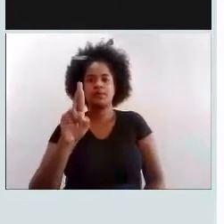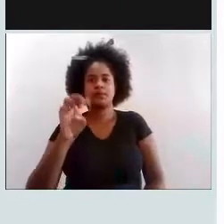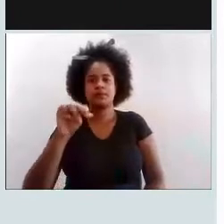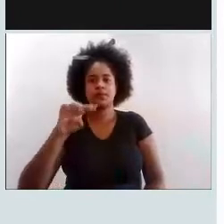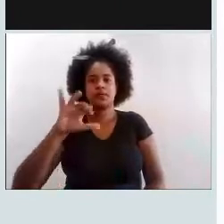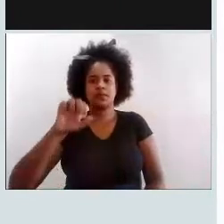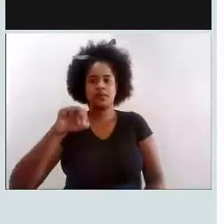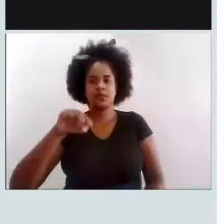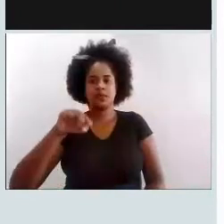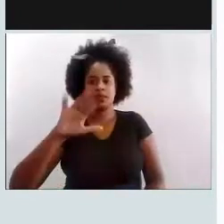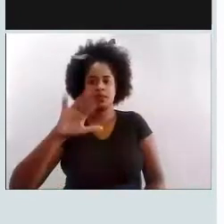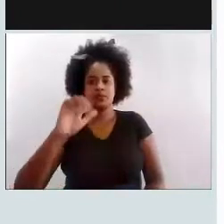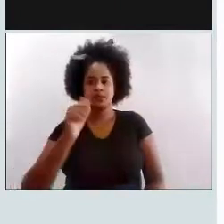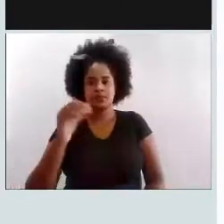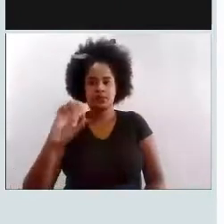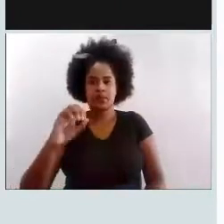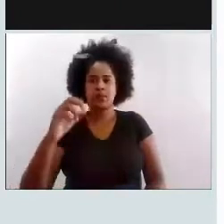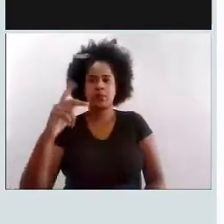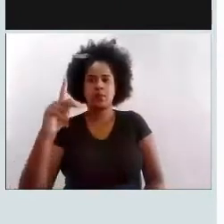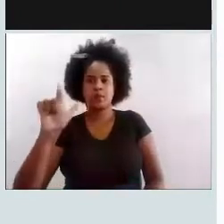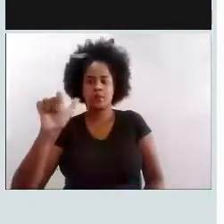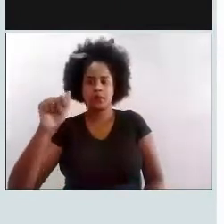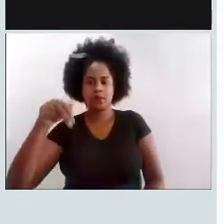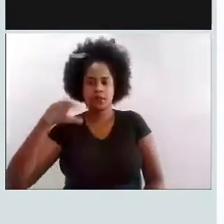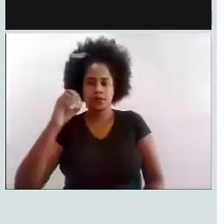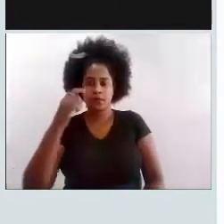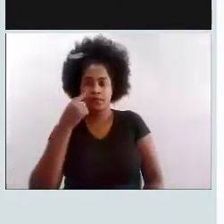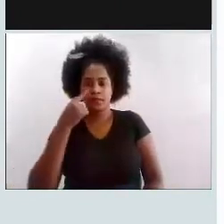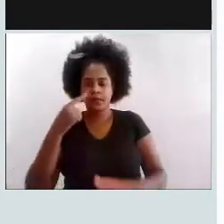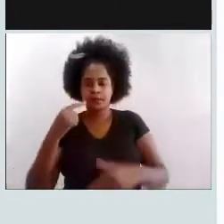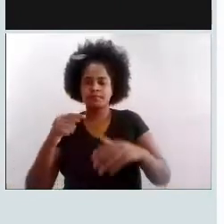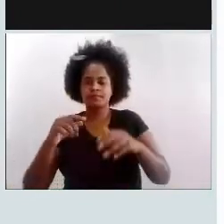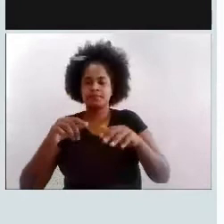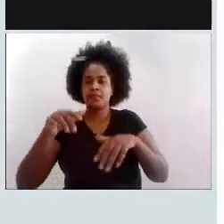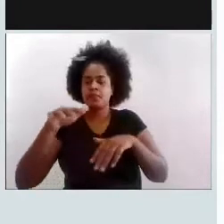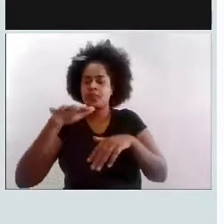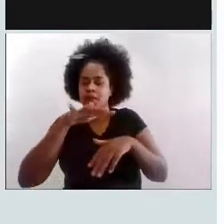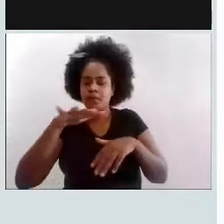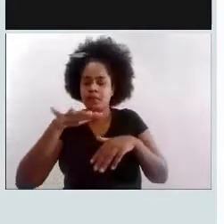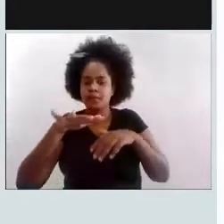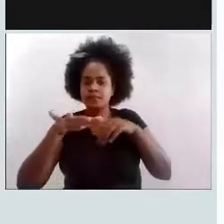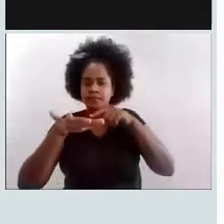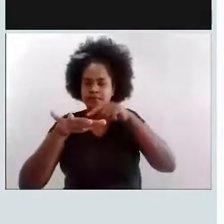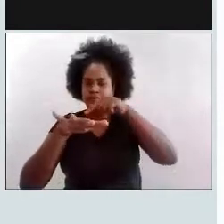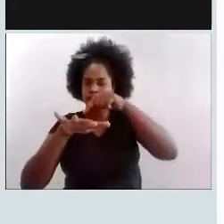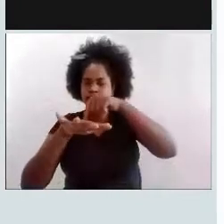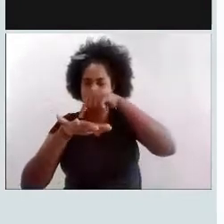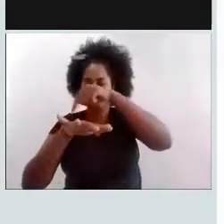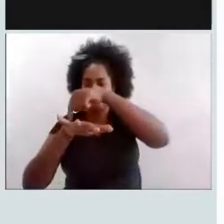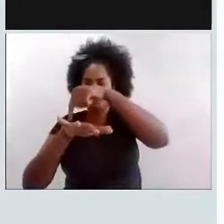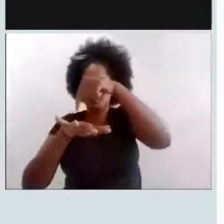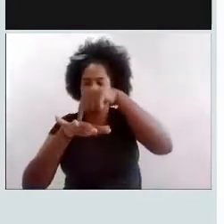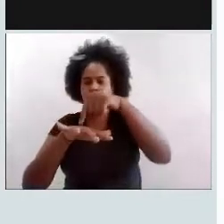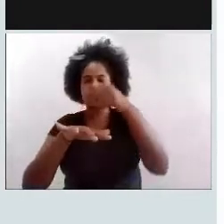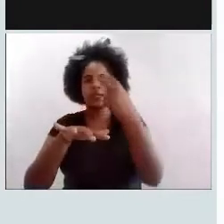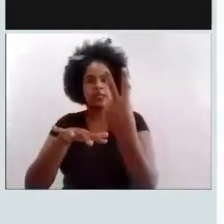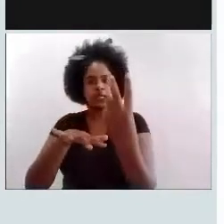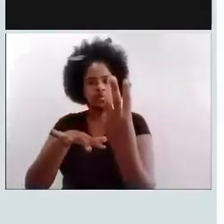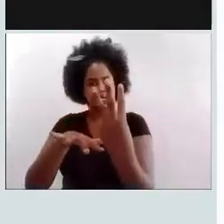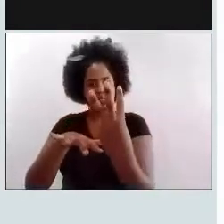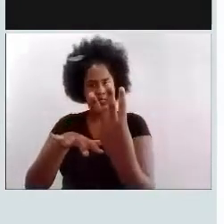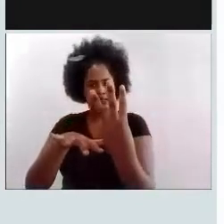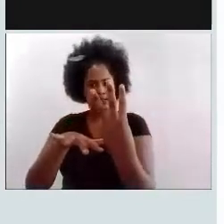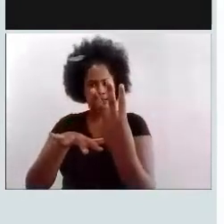Dados três pontos não colineares do espaço, existe um e somente